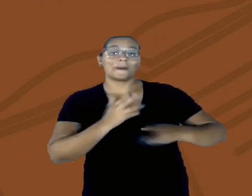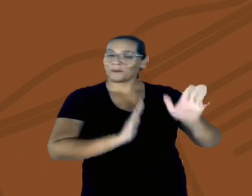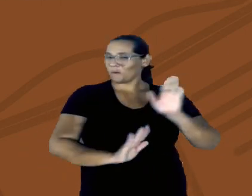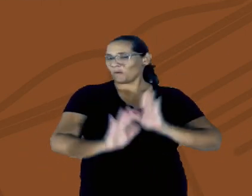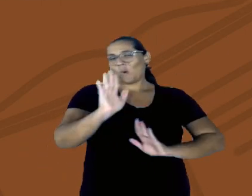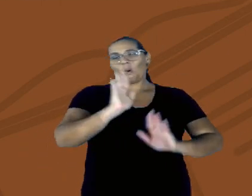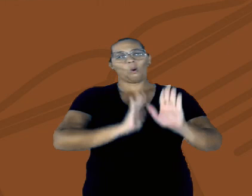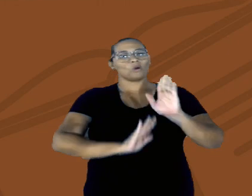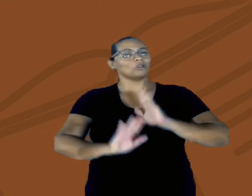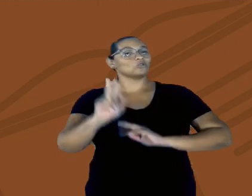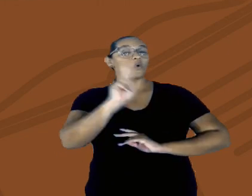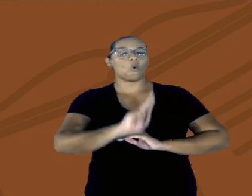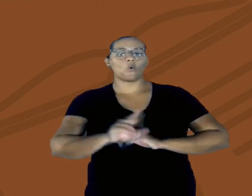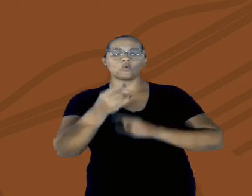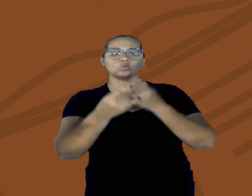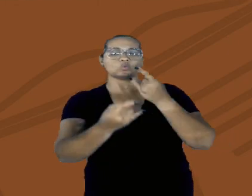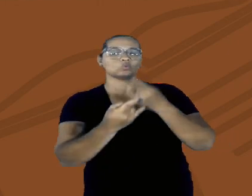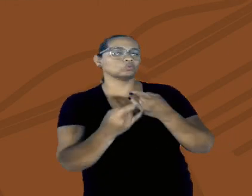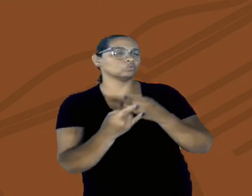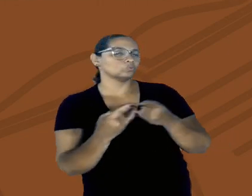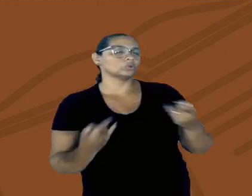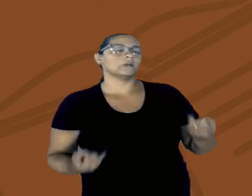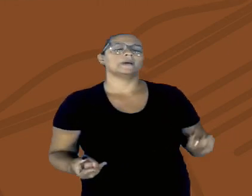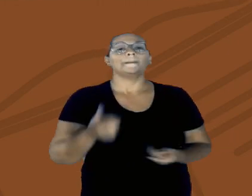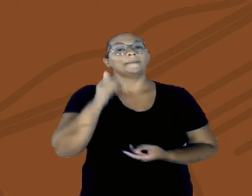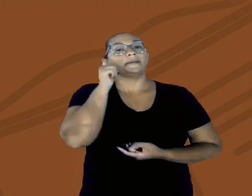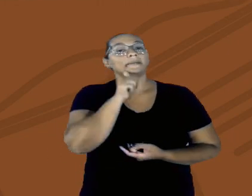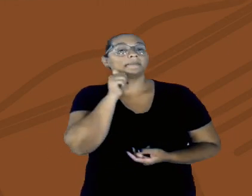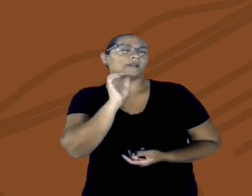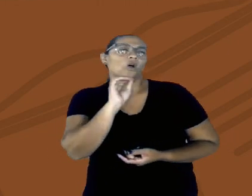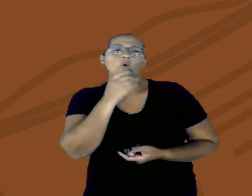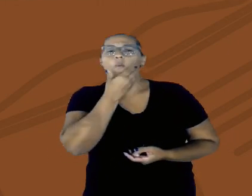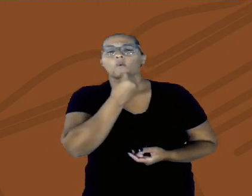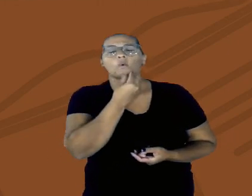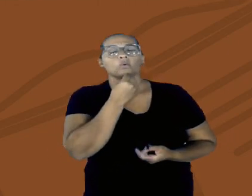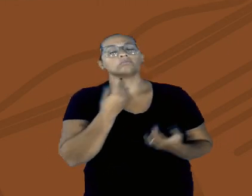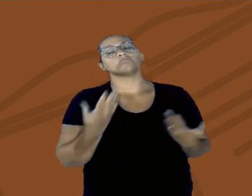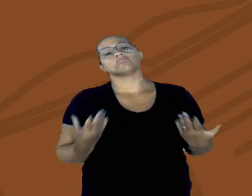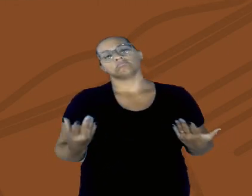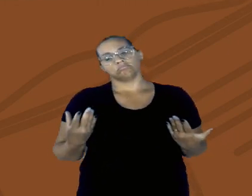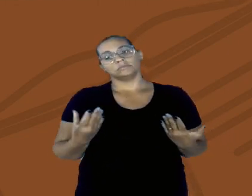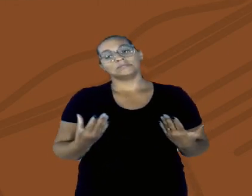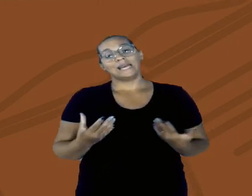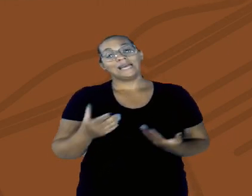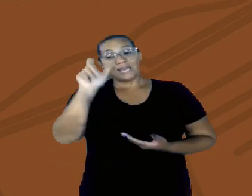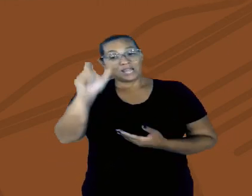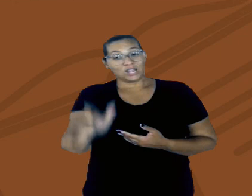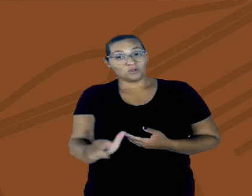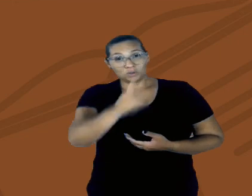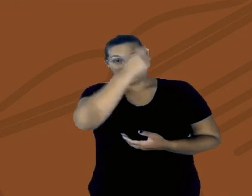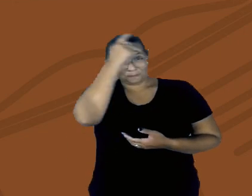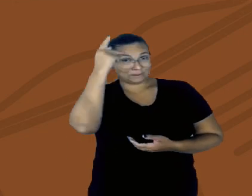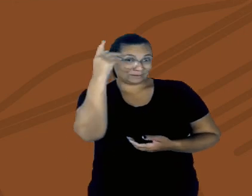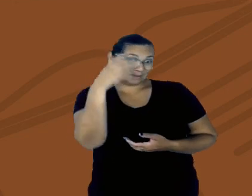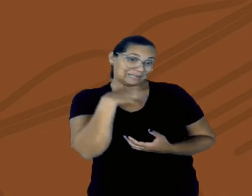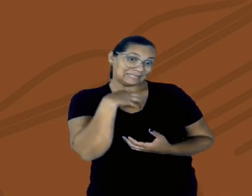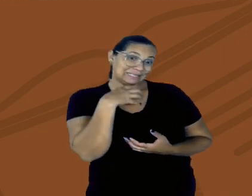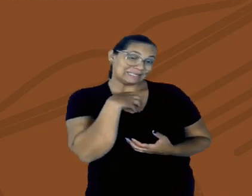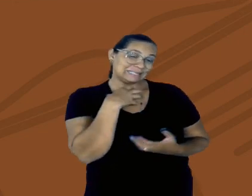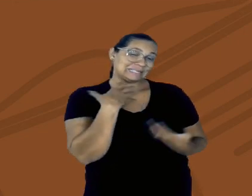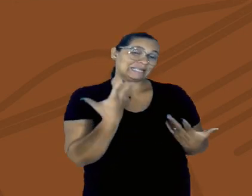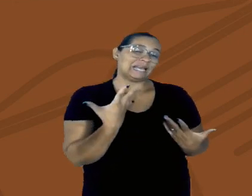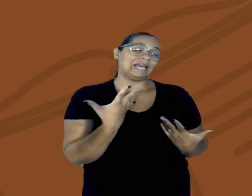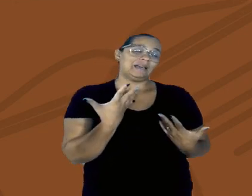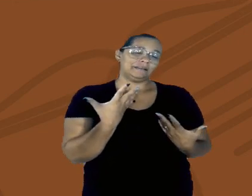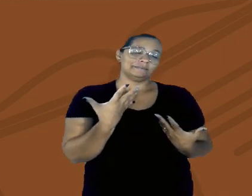desprotegida, sem o uso da camisinha masculina ou feminina e com uma das partes infectada.